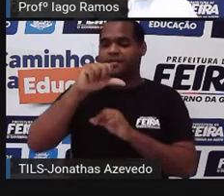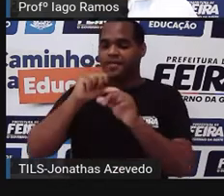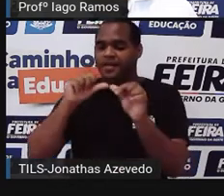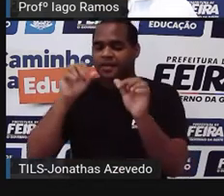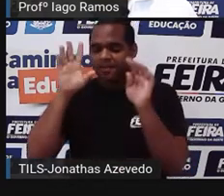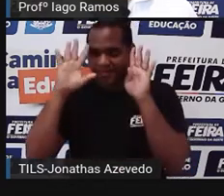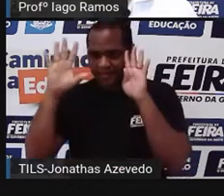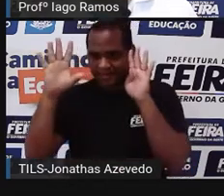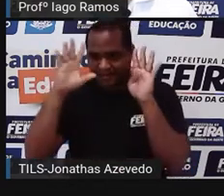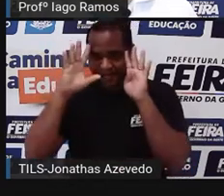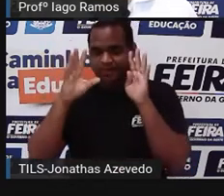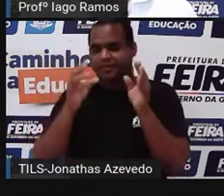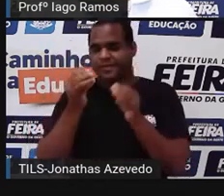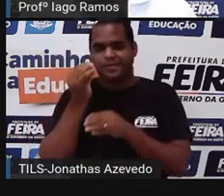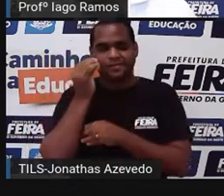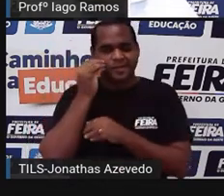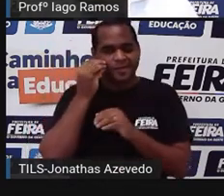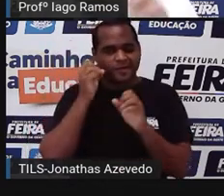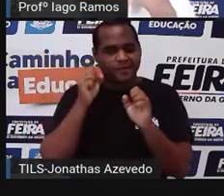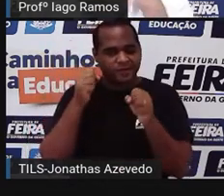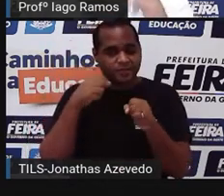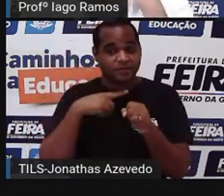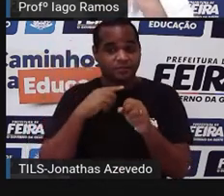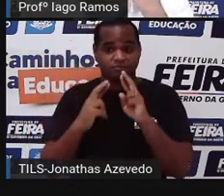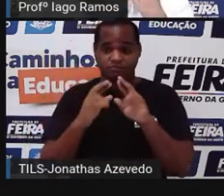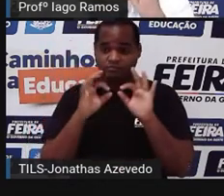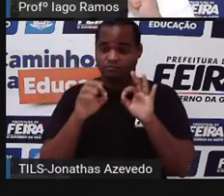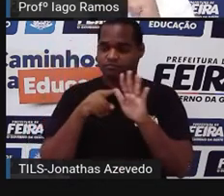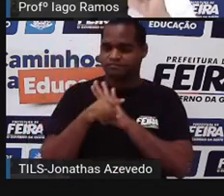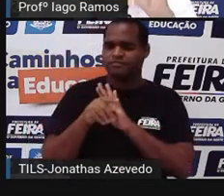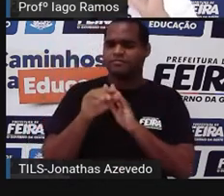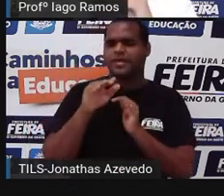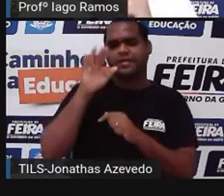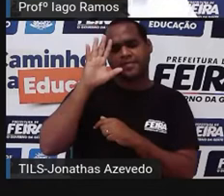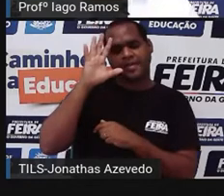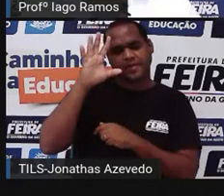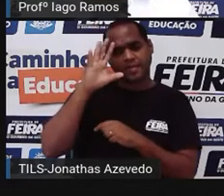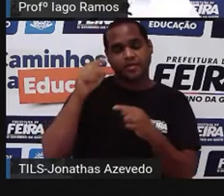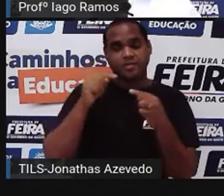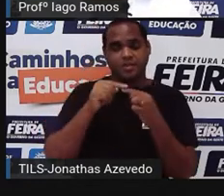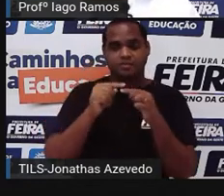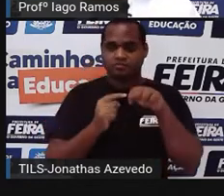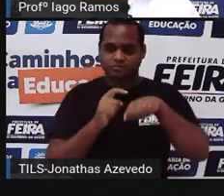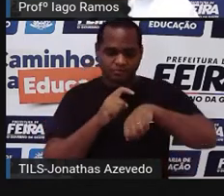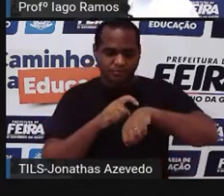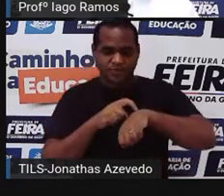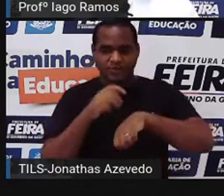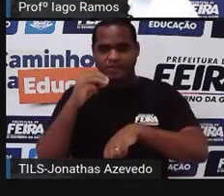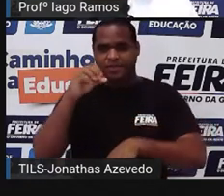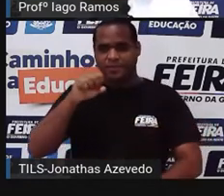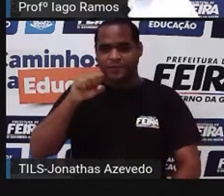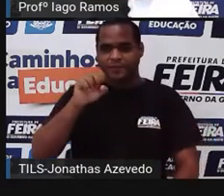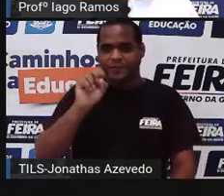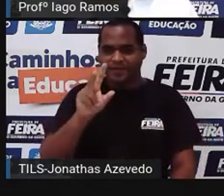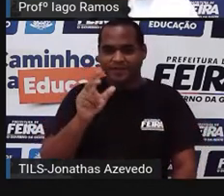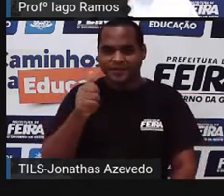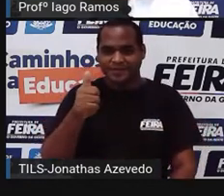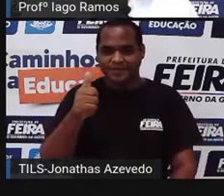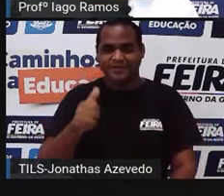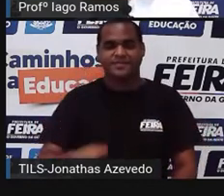pensando até aqui e tenta responder essa pergunta mas pensa um pouquinho nesse tempinho aqui de 30 segundos tá